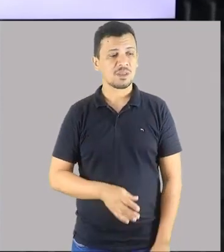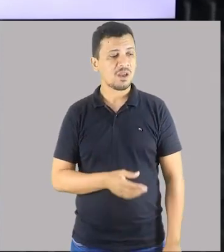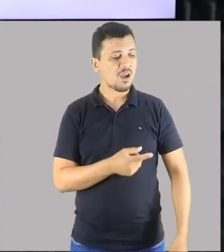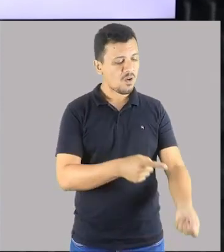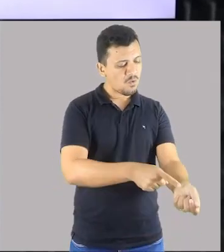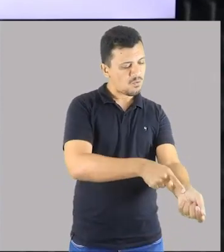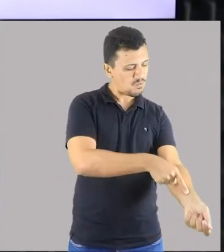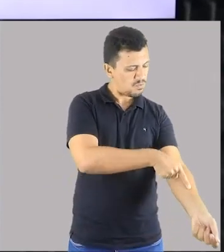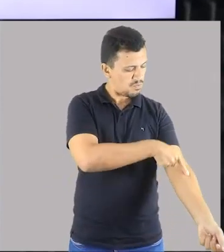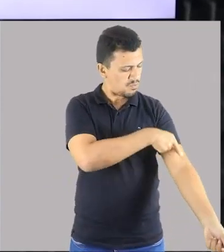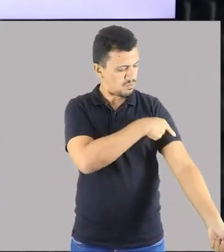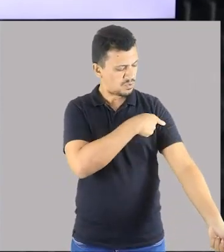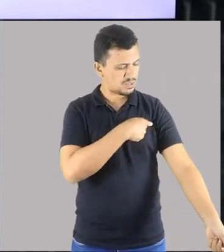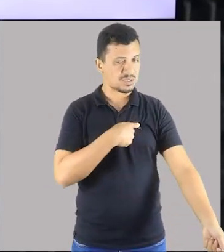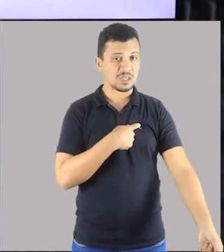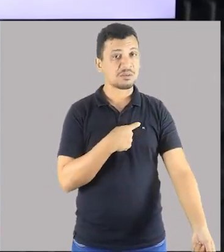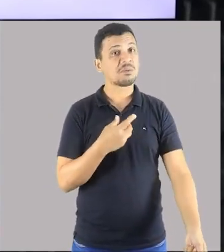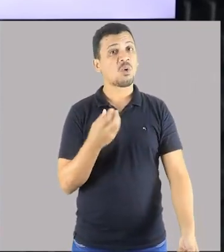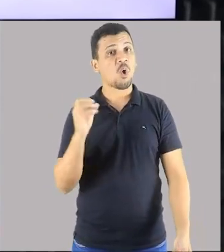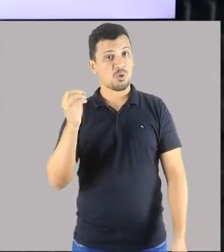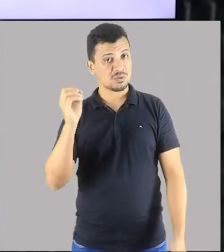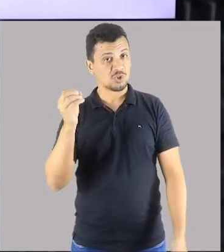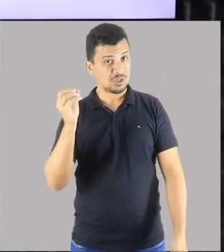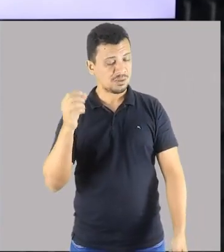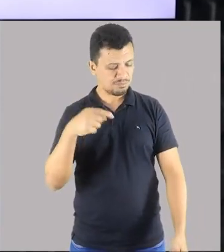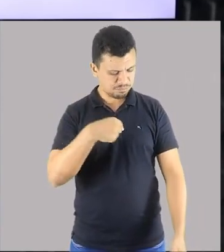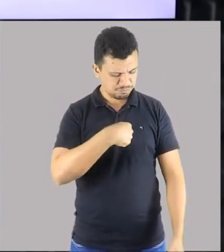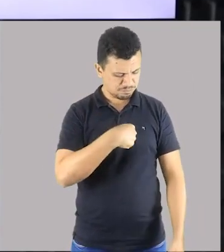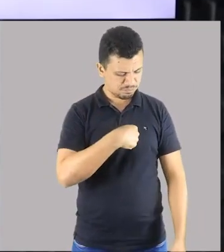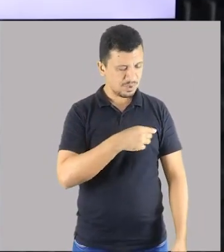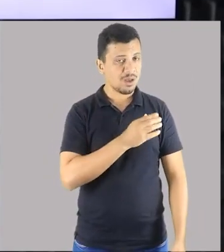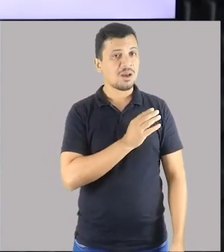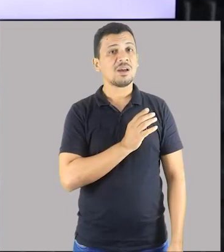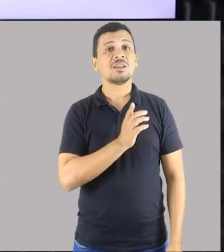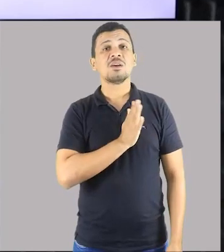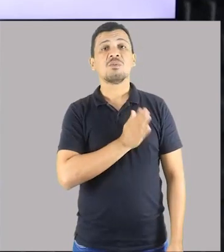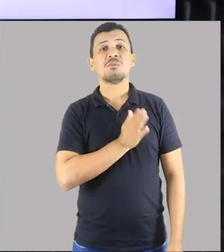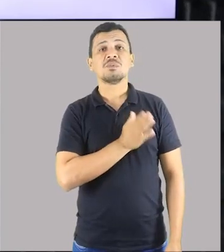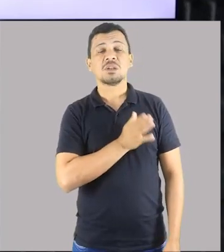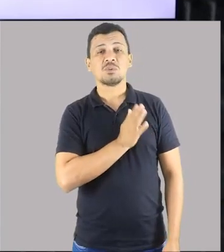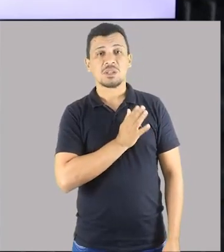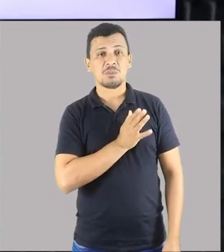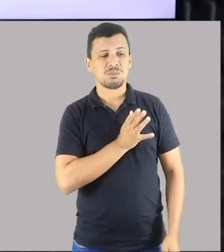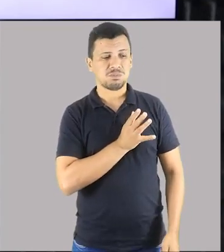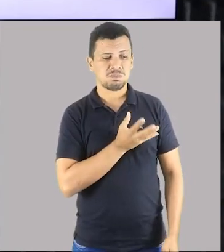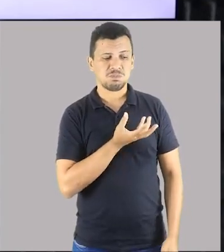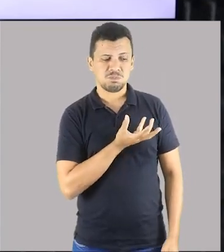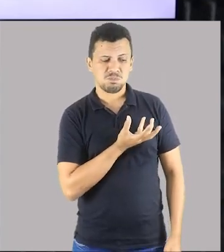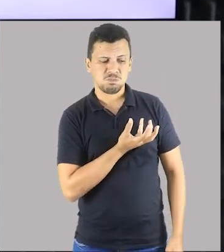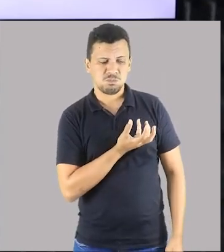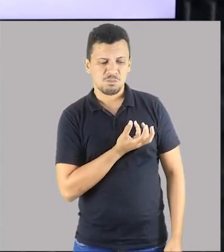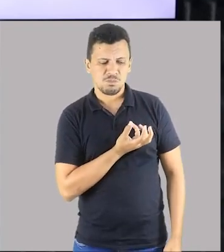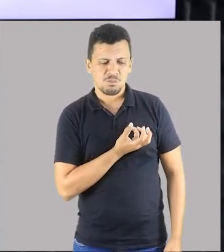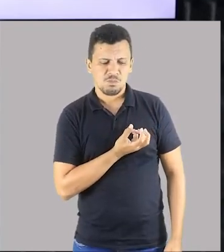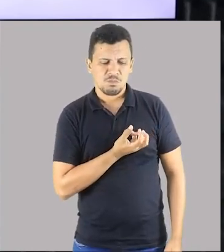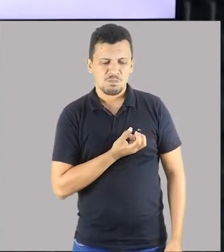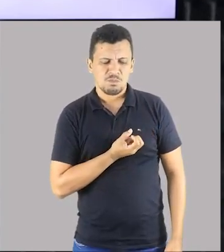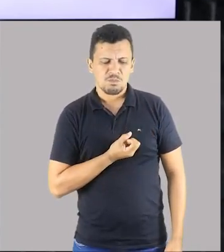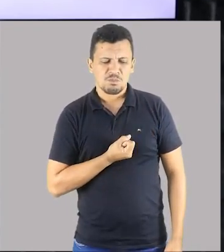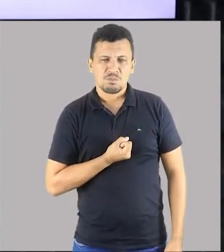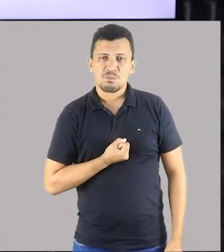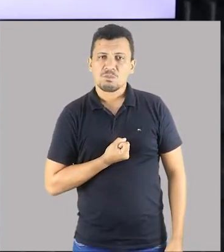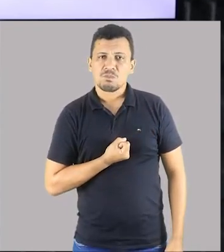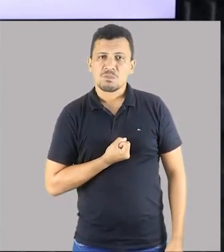sangue que está vindo oxigenado, bastante sangue, porque dá tempo de ele se contrair e ele consegue mandar